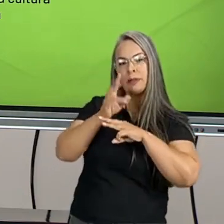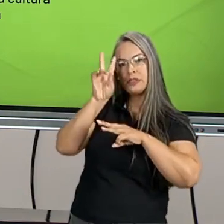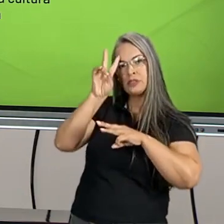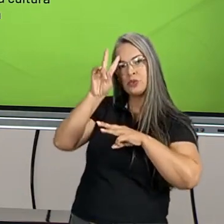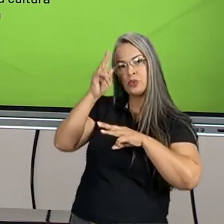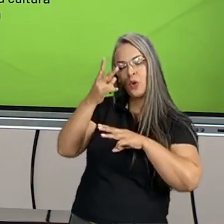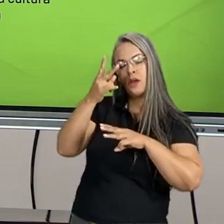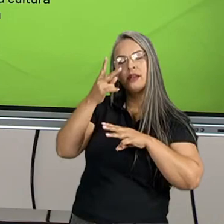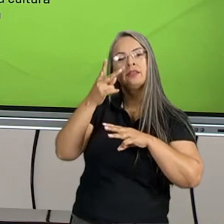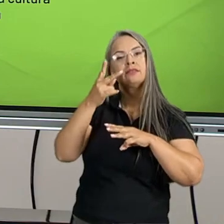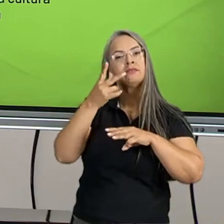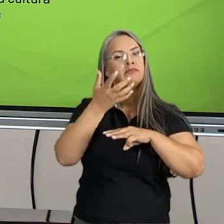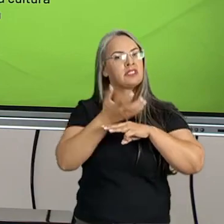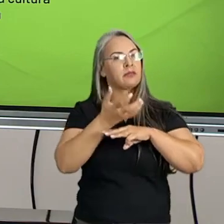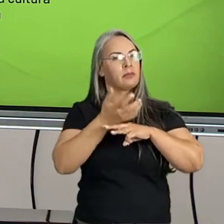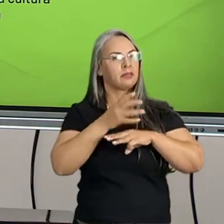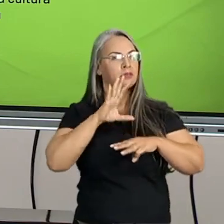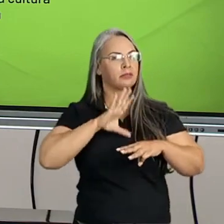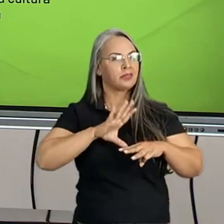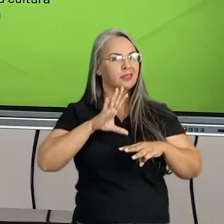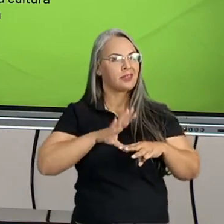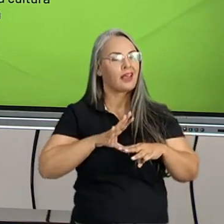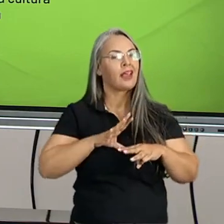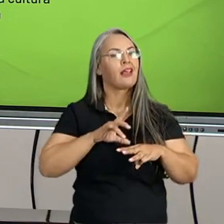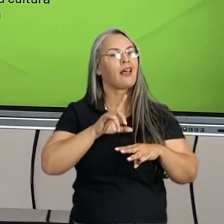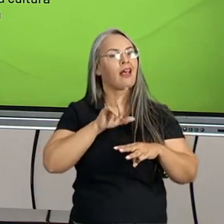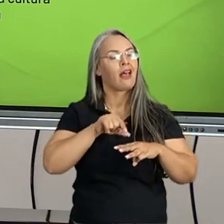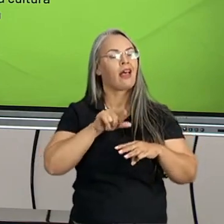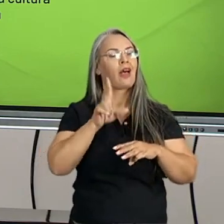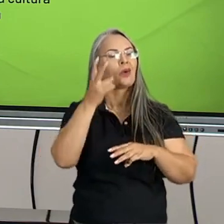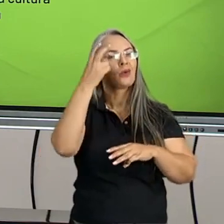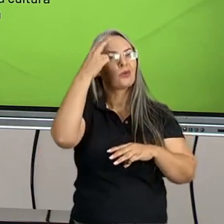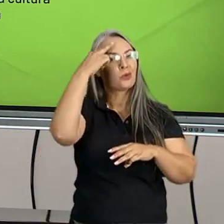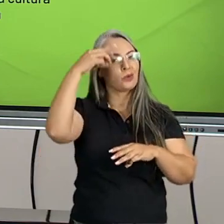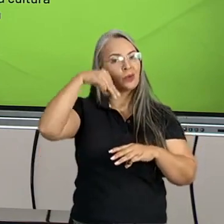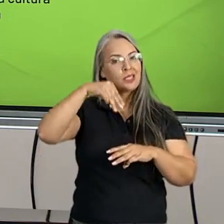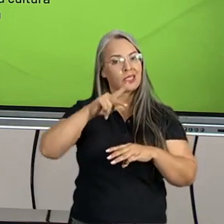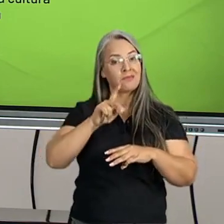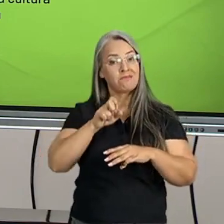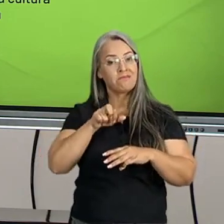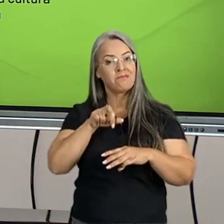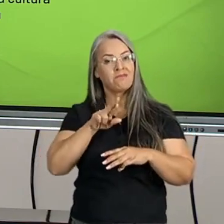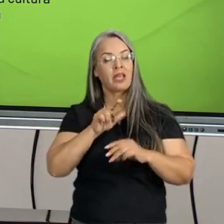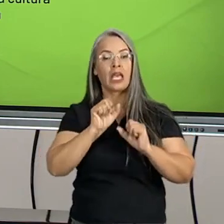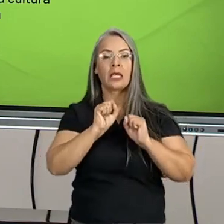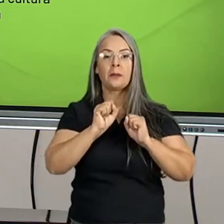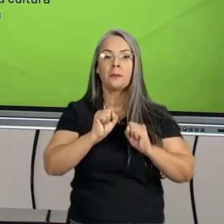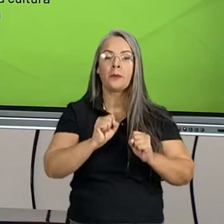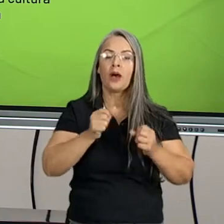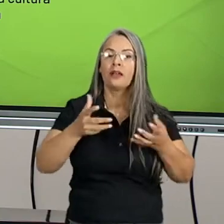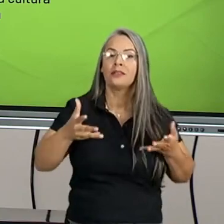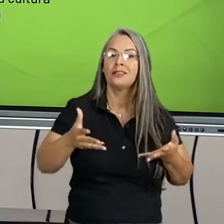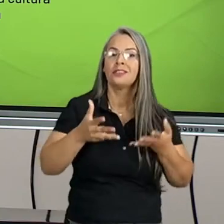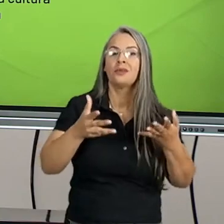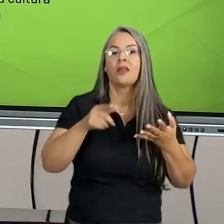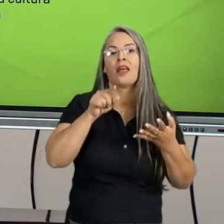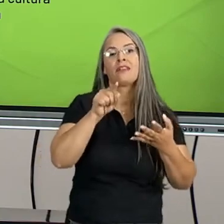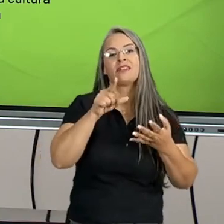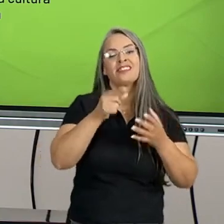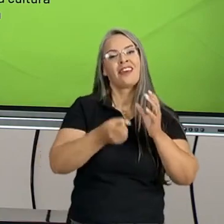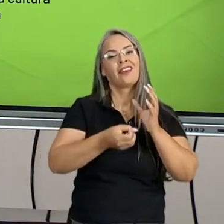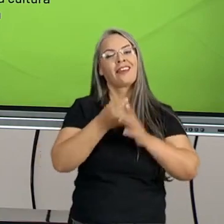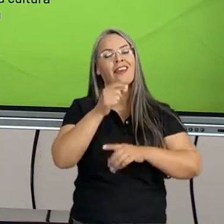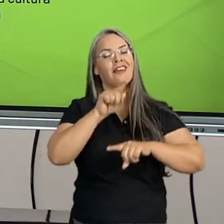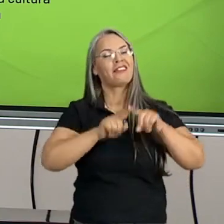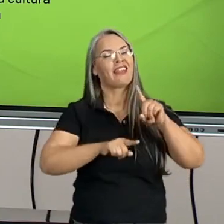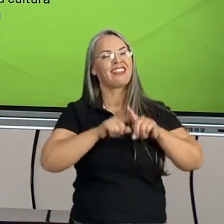língua portuguesa essa cultura ela pode muito te ajudar a desenvolver produtos bem legais sem